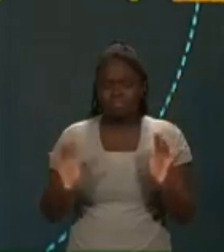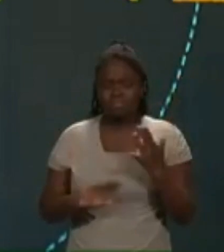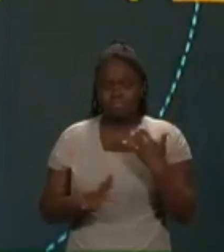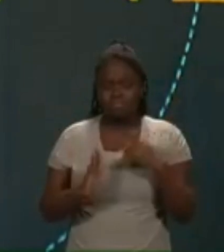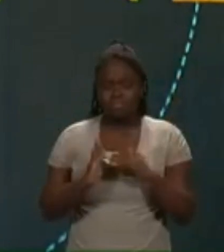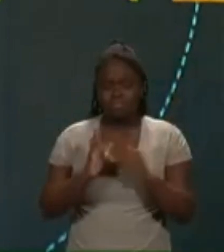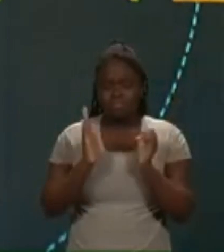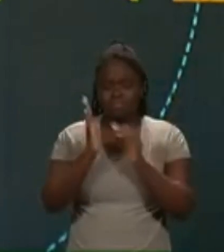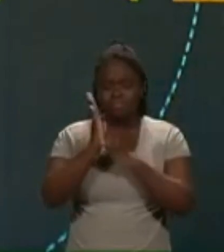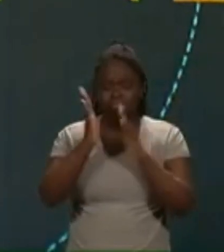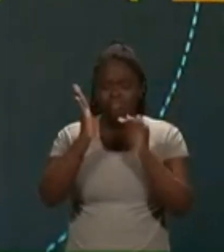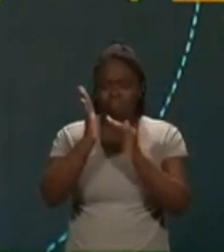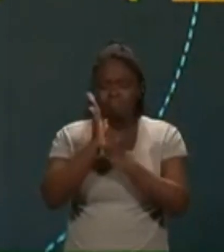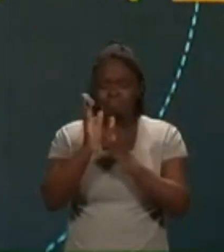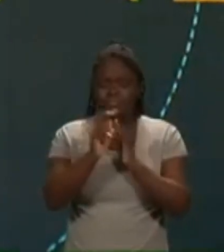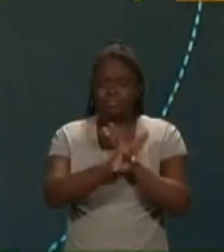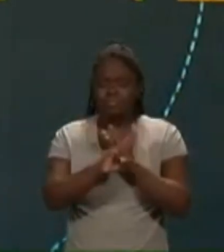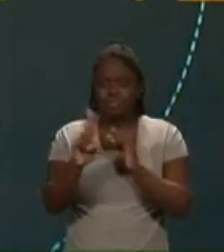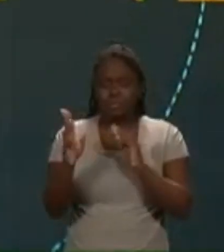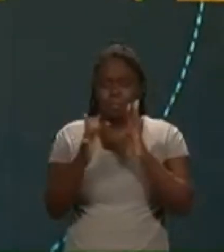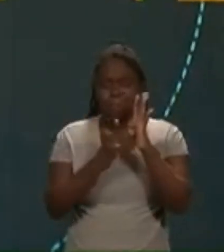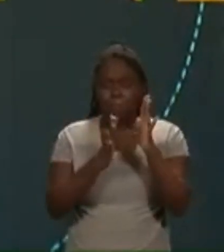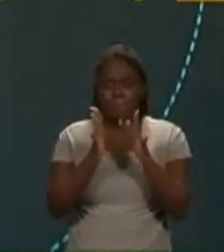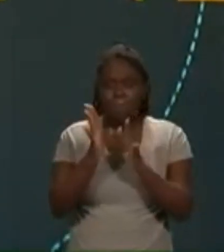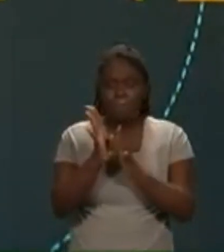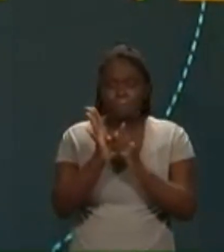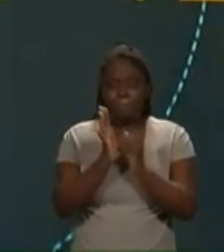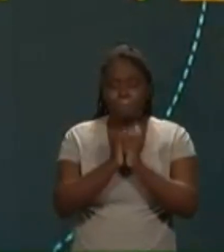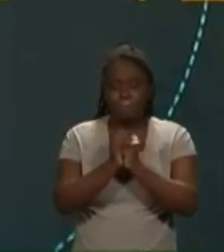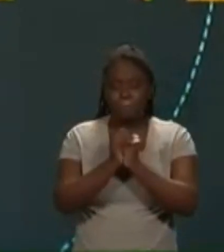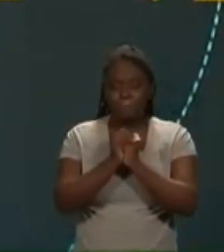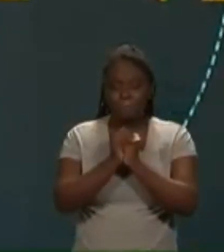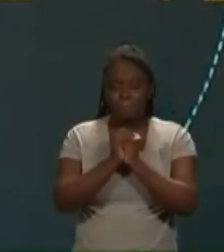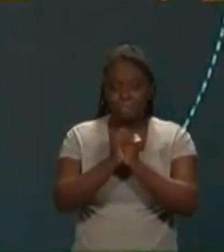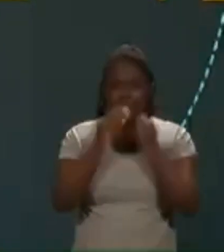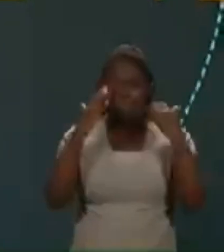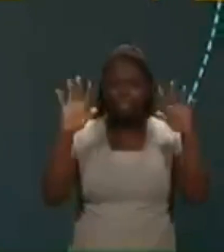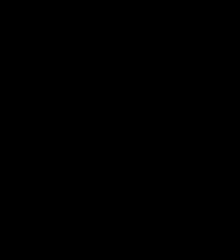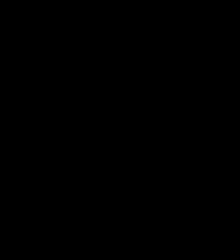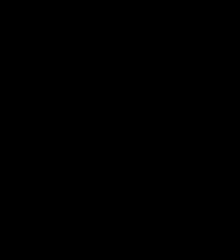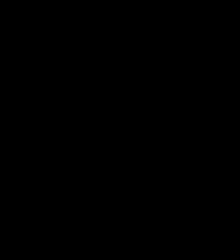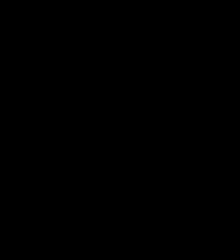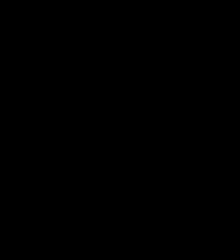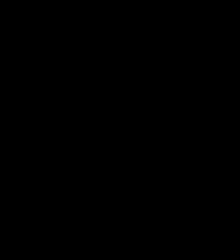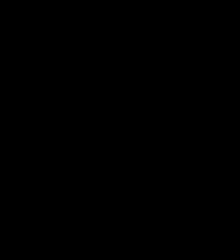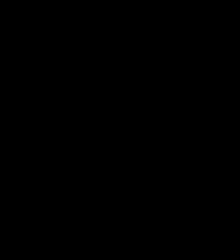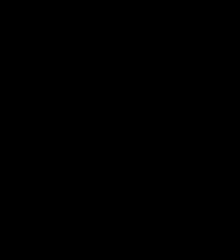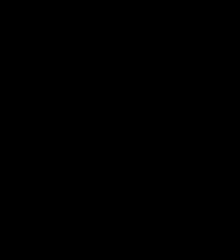nome de Jesus. Amém. Aplauda bem forte o nome de Jesus.